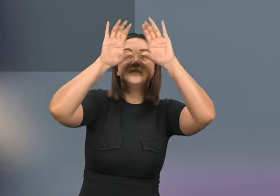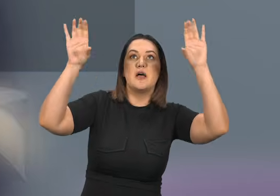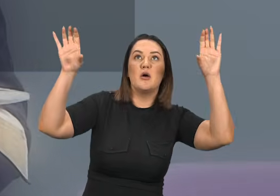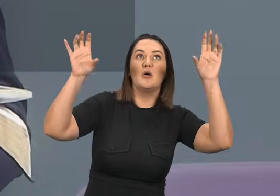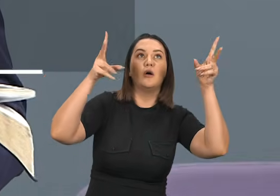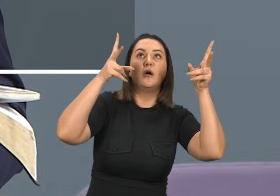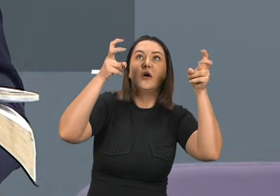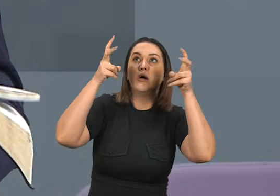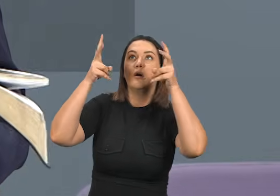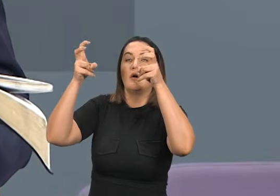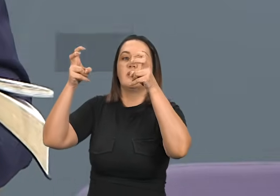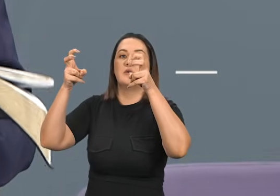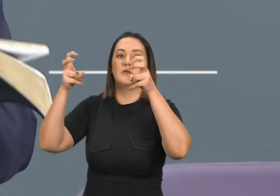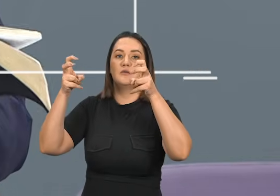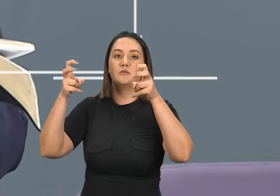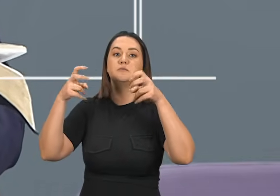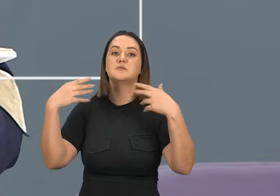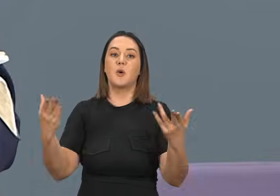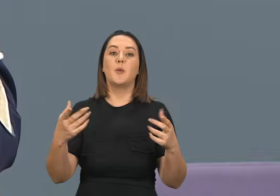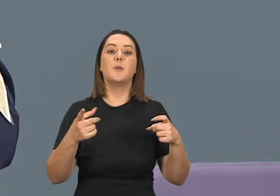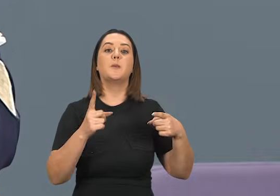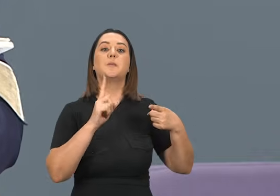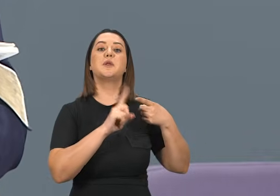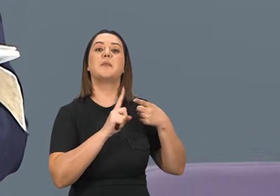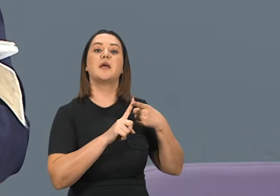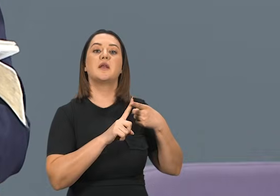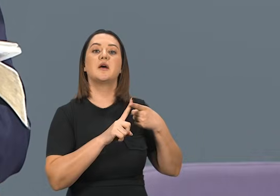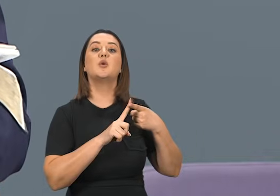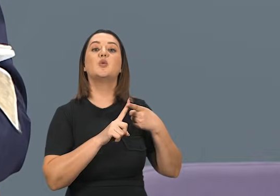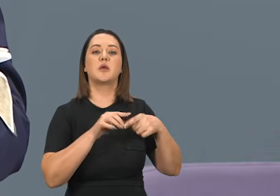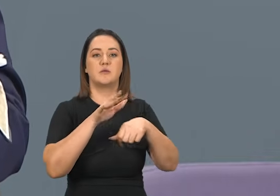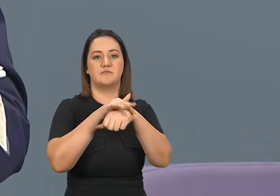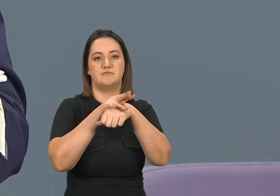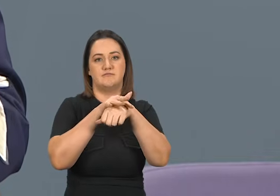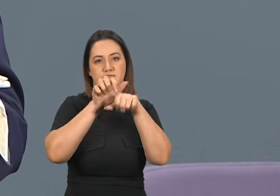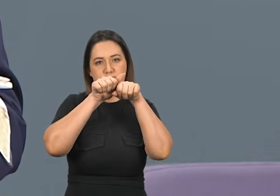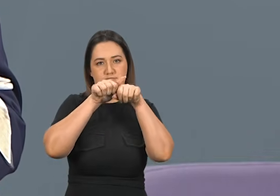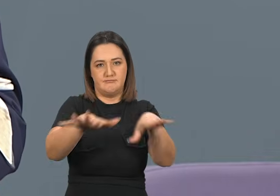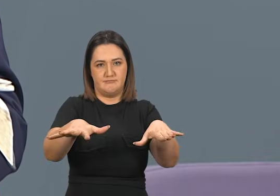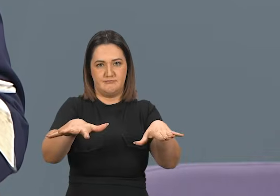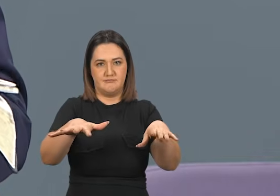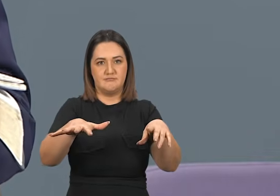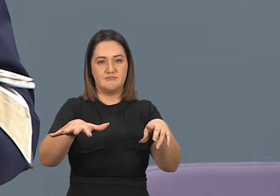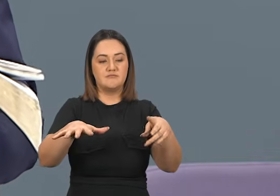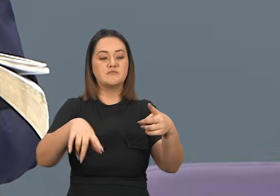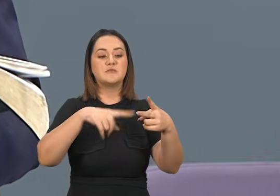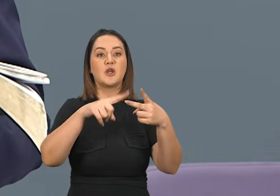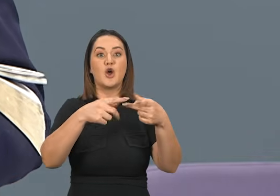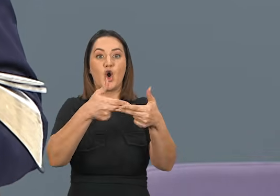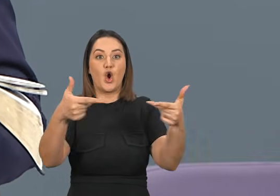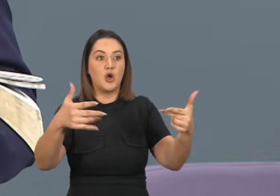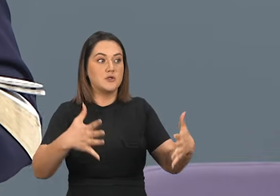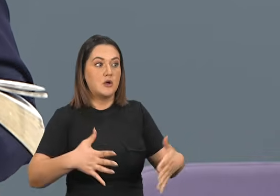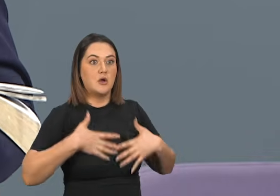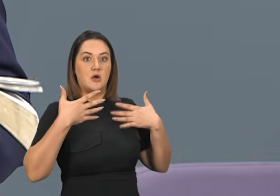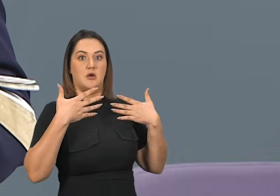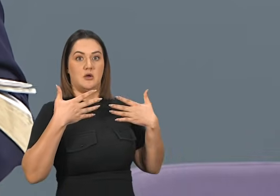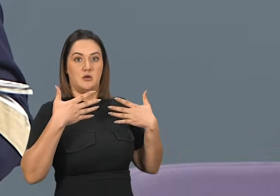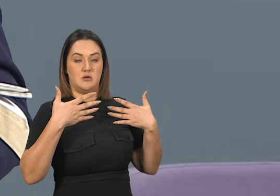céu. Eu vou destacar aqui duas expressões. A primeira é epidemias, a segunda é